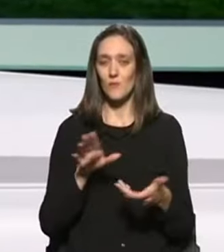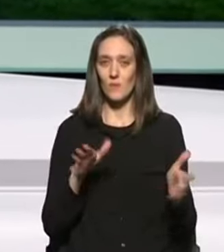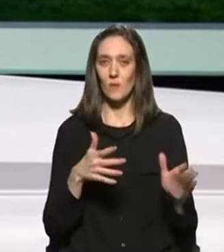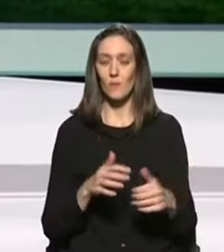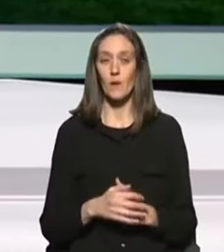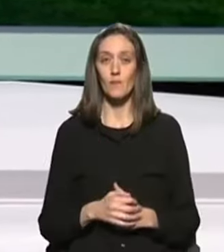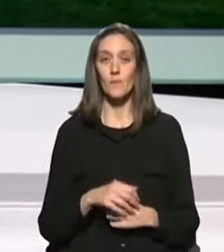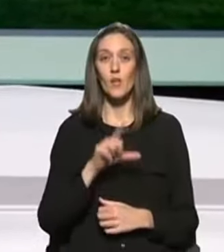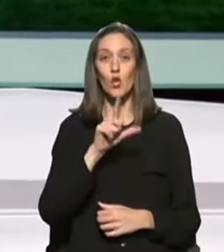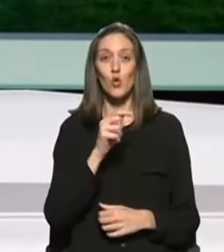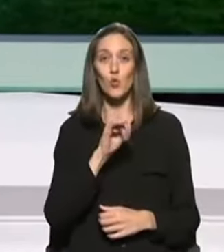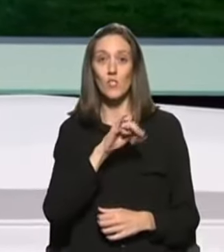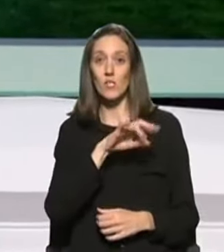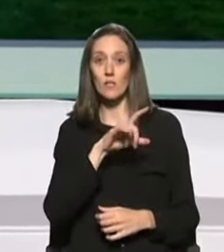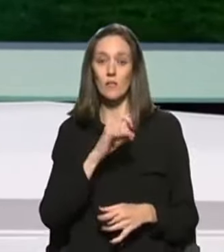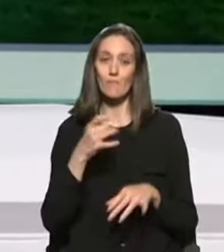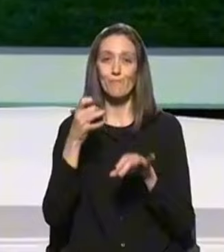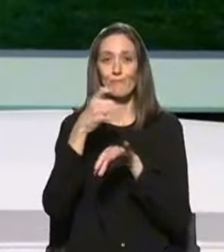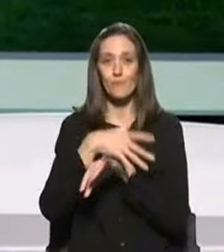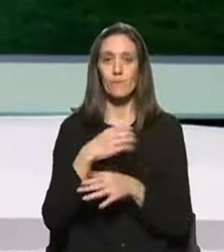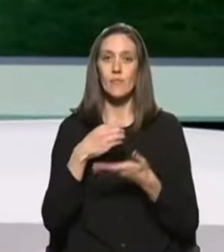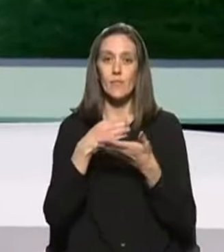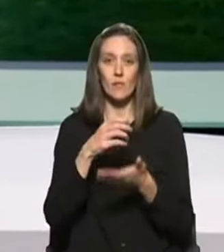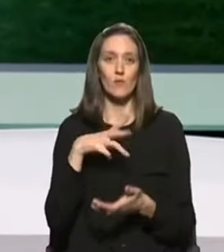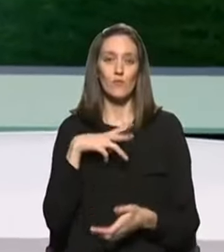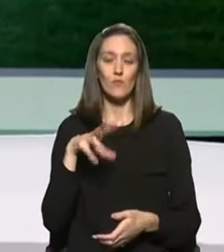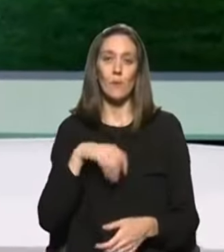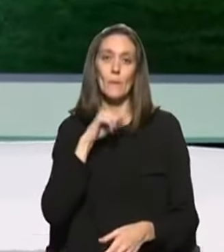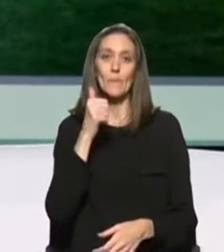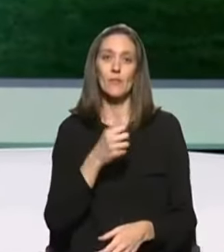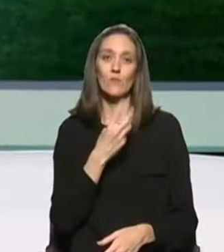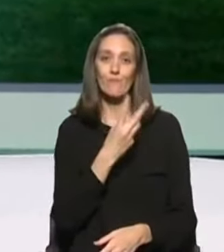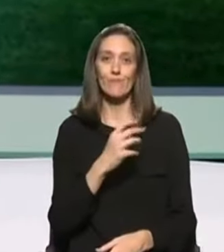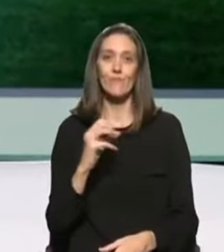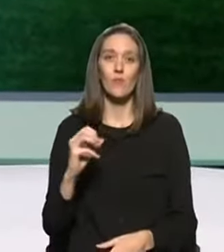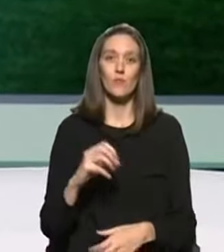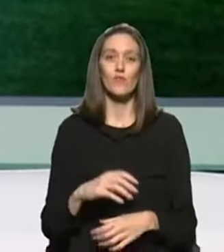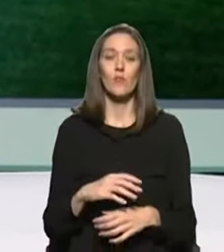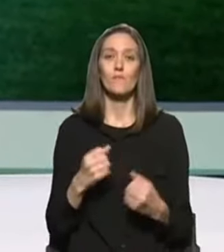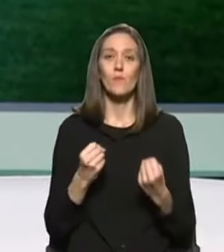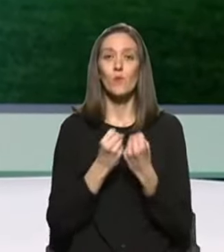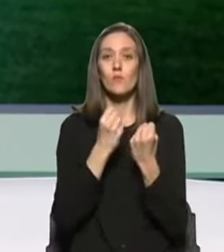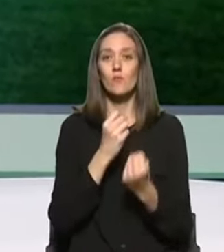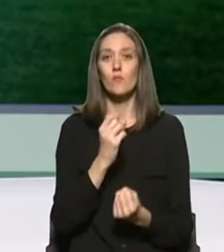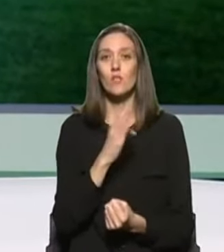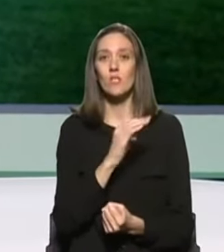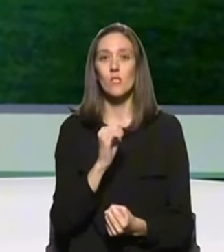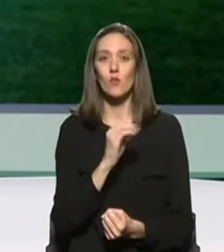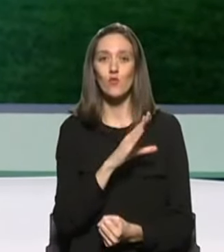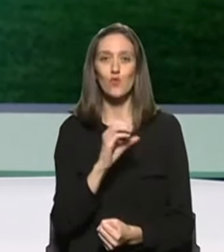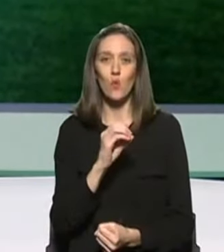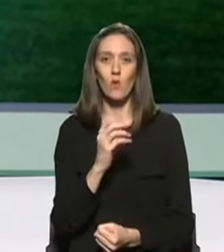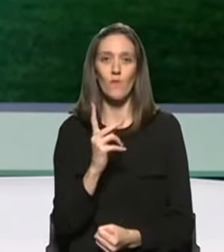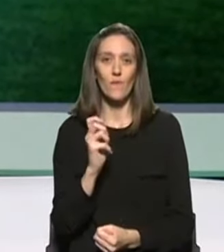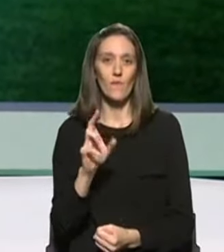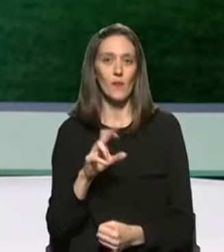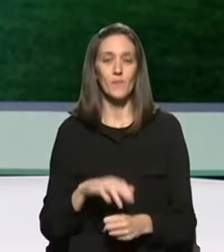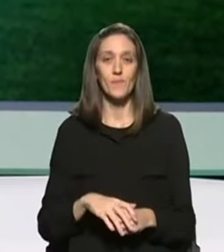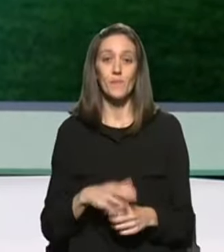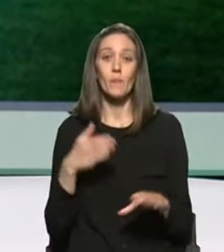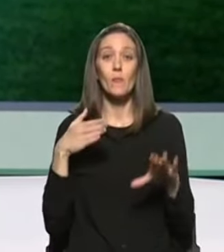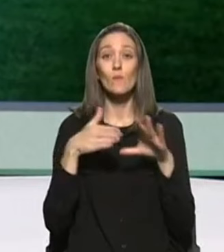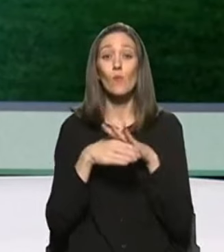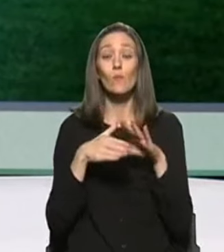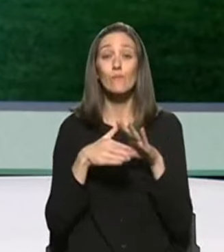O Lusitânio foi eliminado da Taça de Portugal, perdeu por 2-0 com o São João de Ver. Os golos